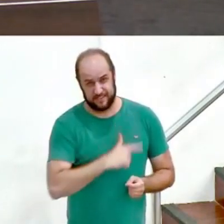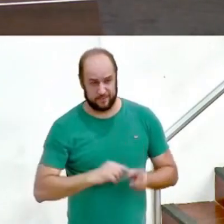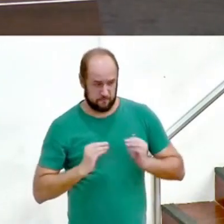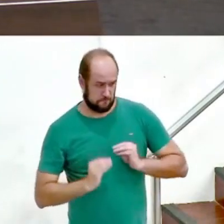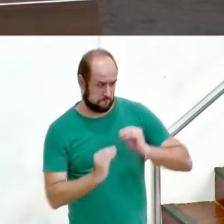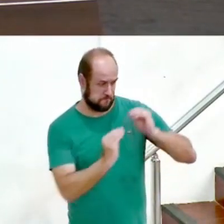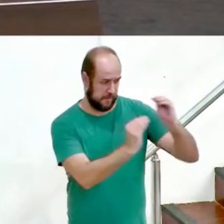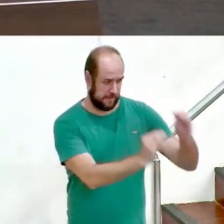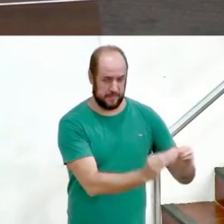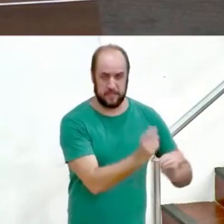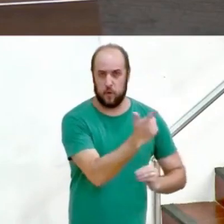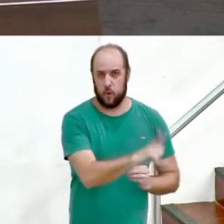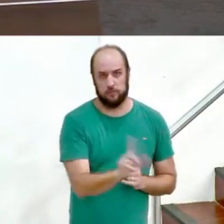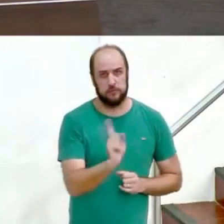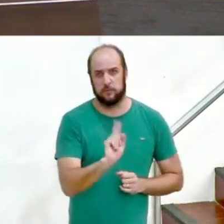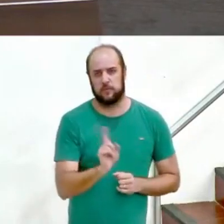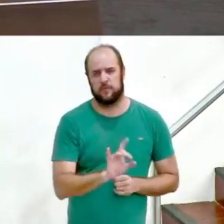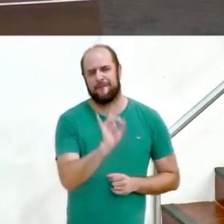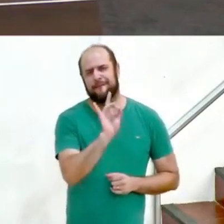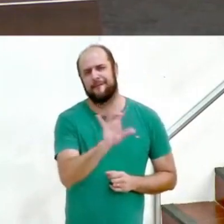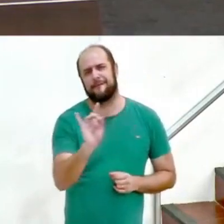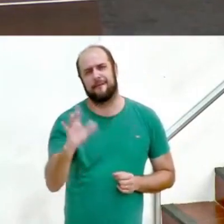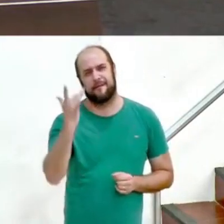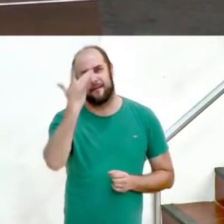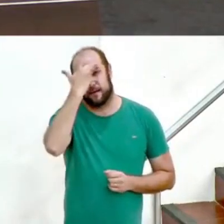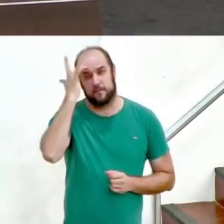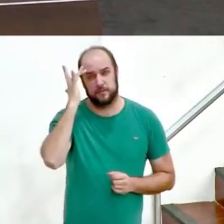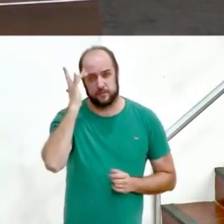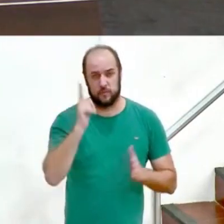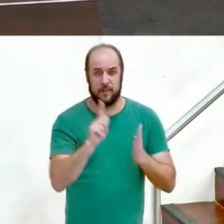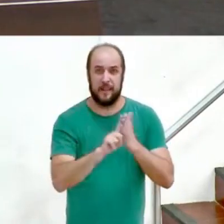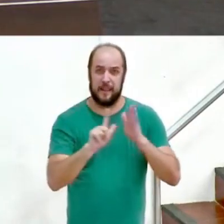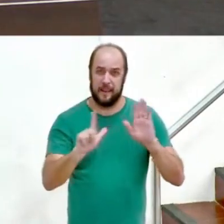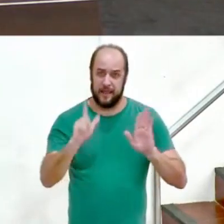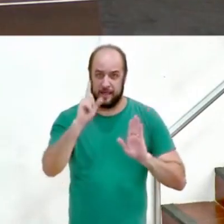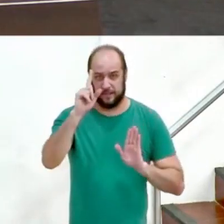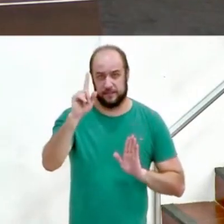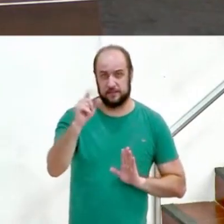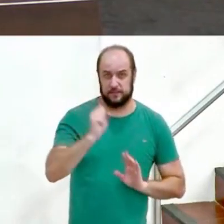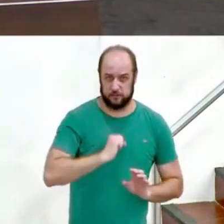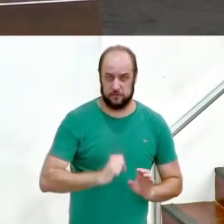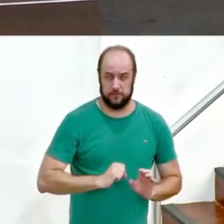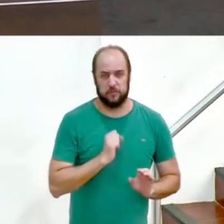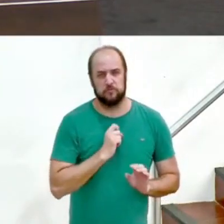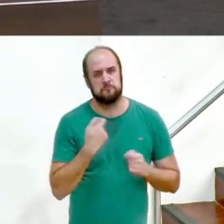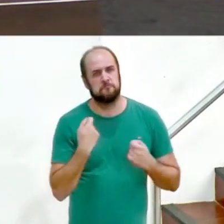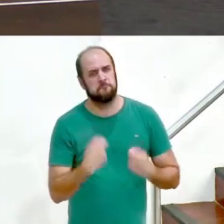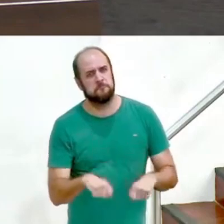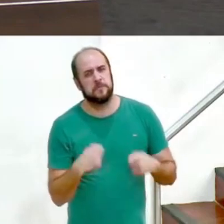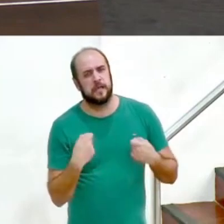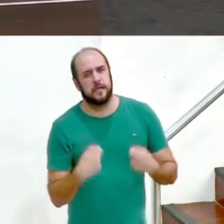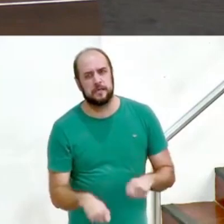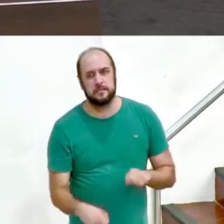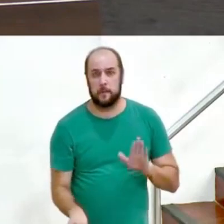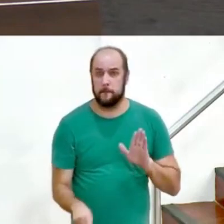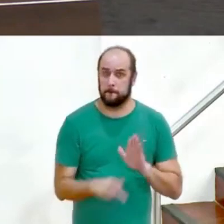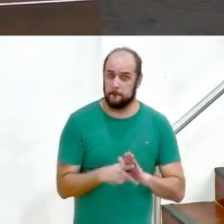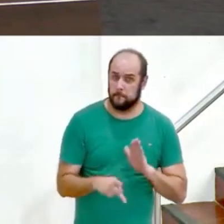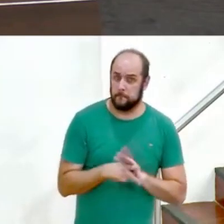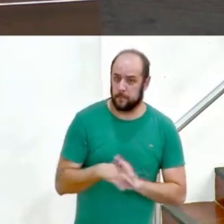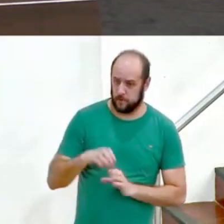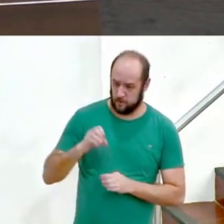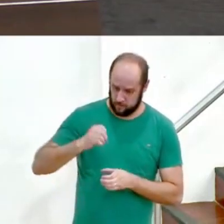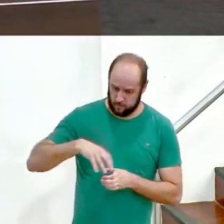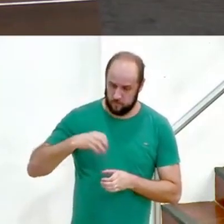ou comunicada. Cada pessoa, de acordo com a lei sacerdotal, deveria prestar uma